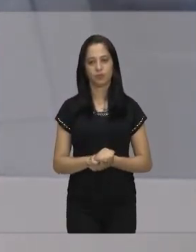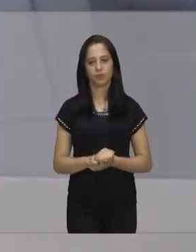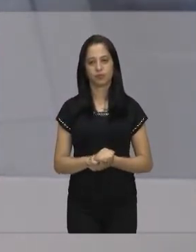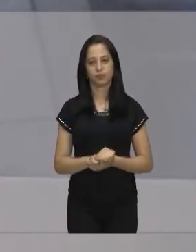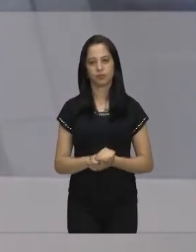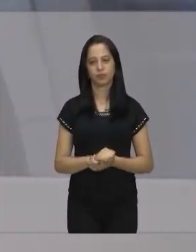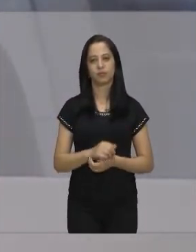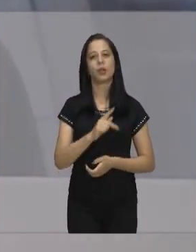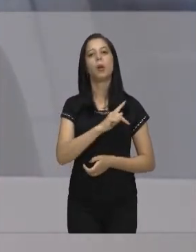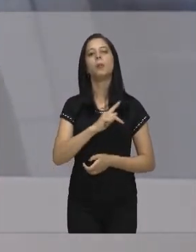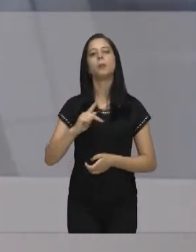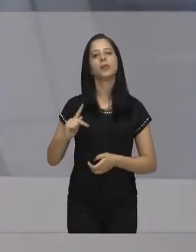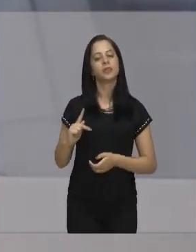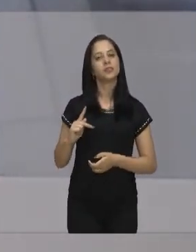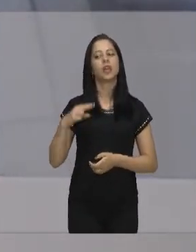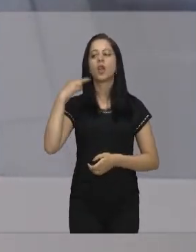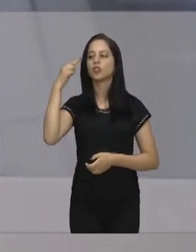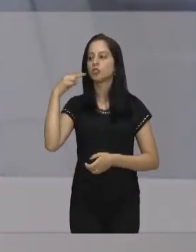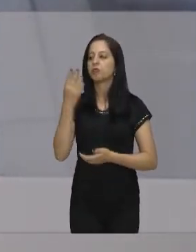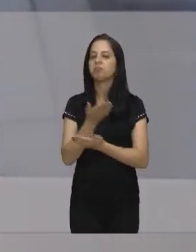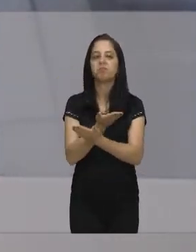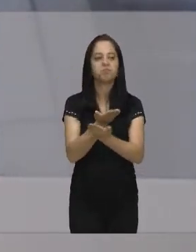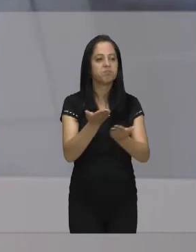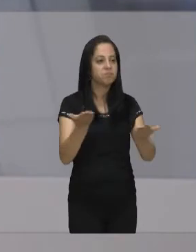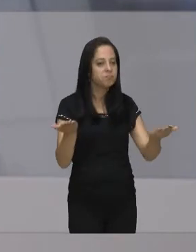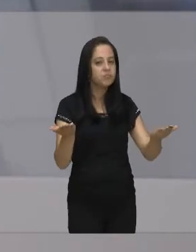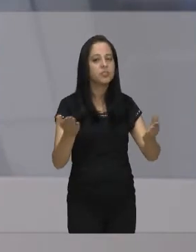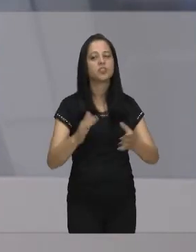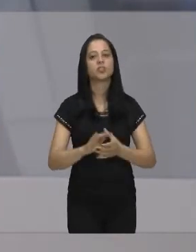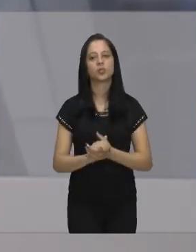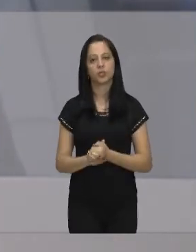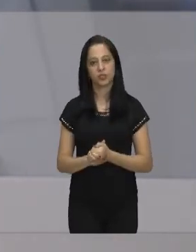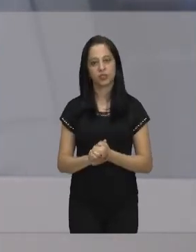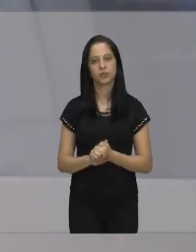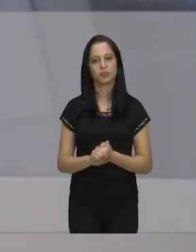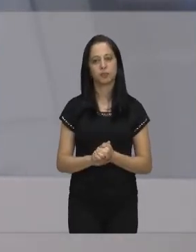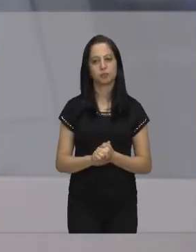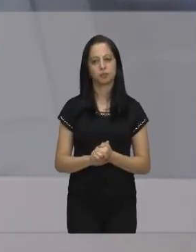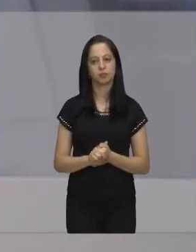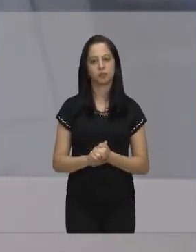Senhor presidente, senhoras vereadoras, senhores vereadores,